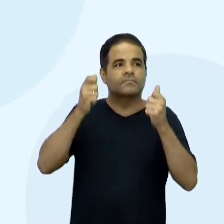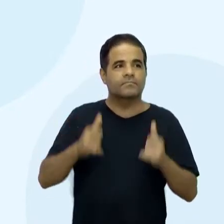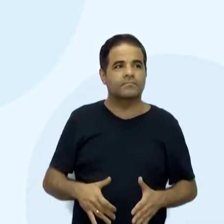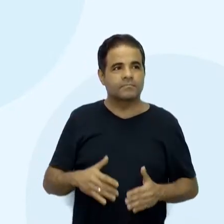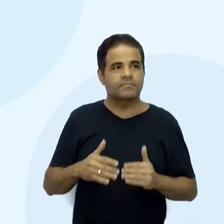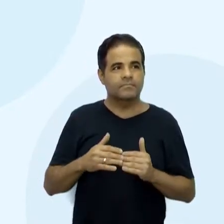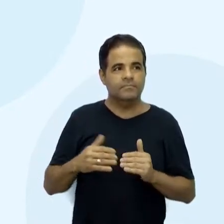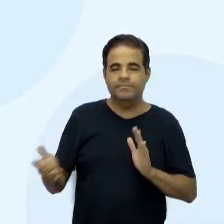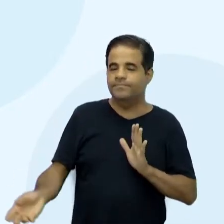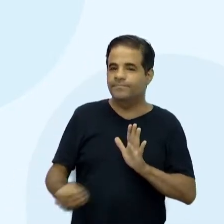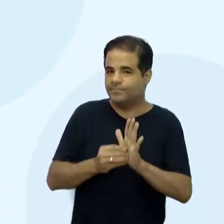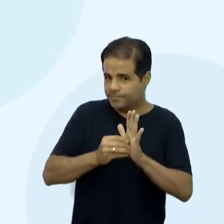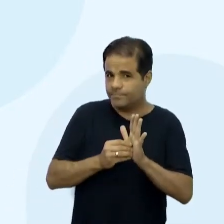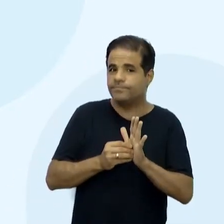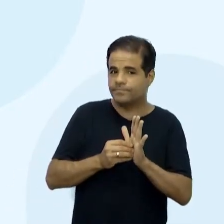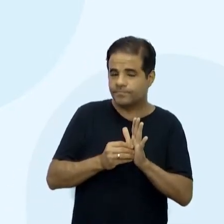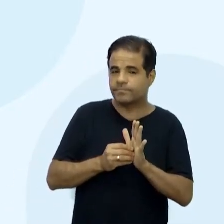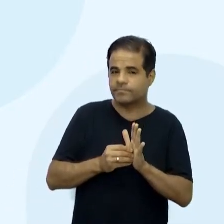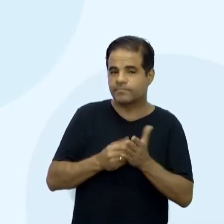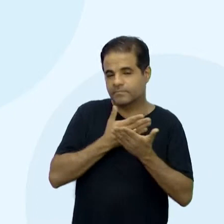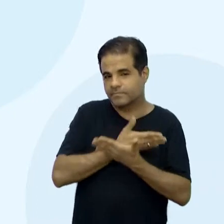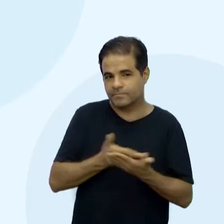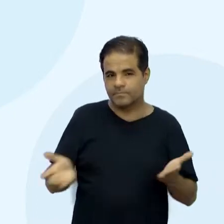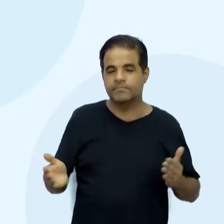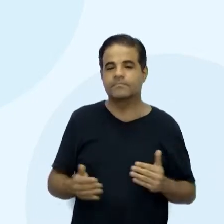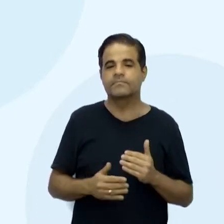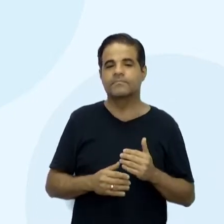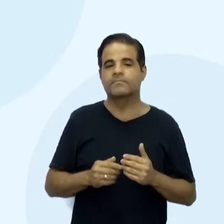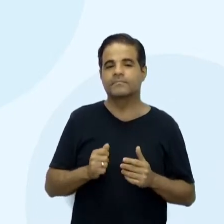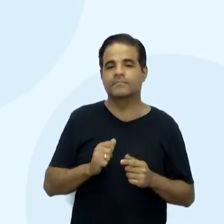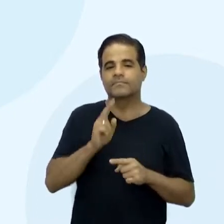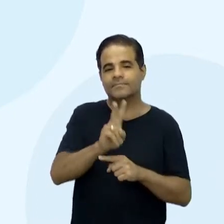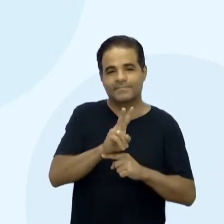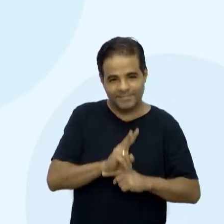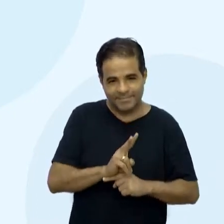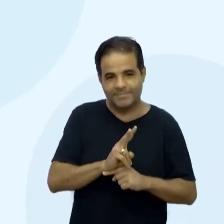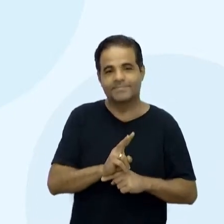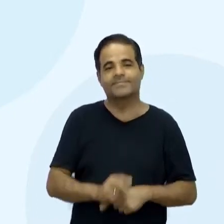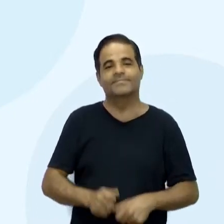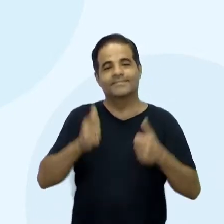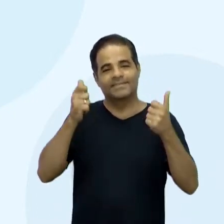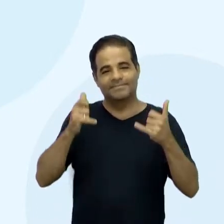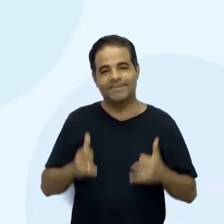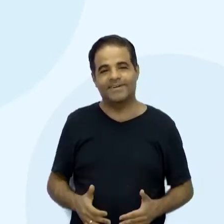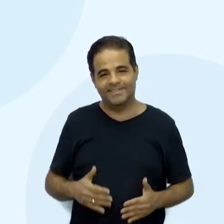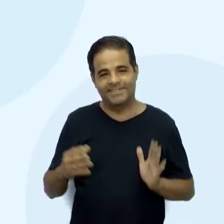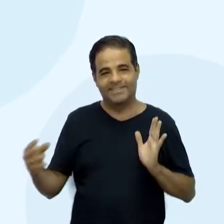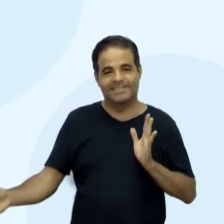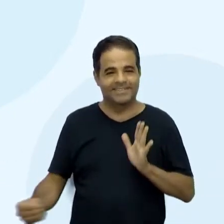entre financiamento e empréstimo. Eu vou